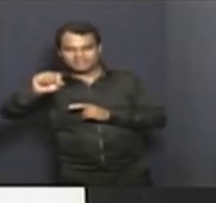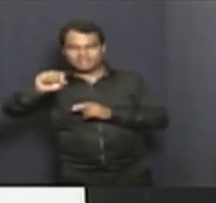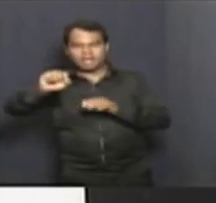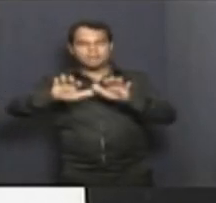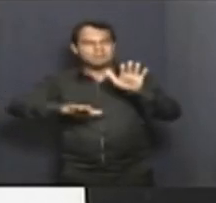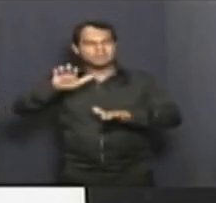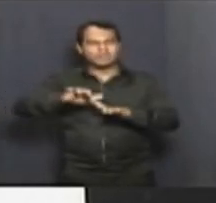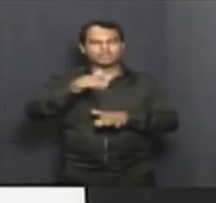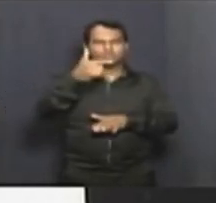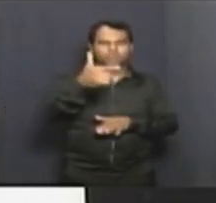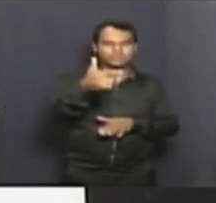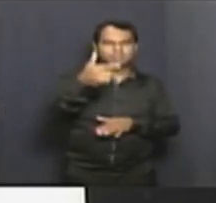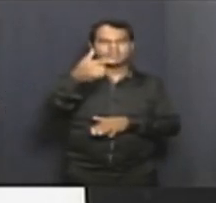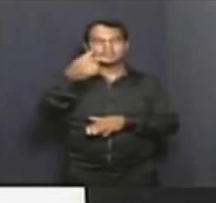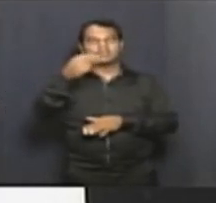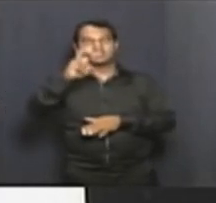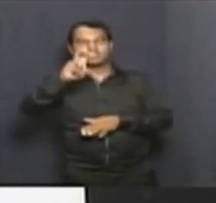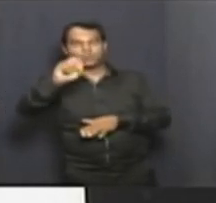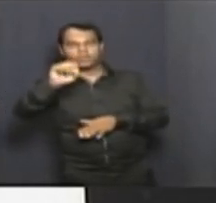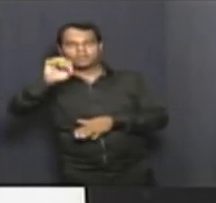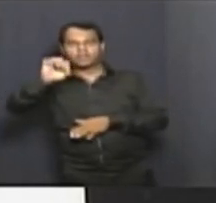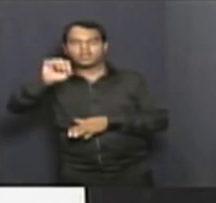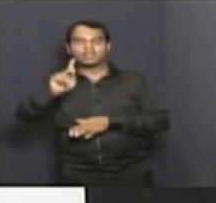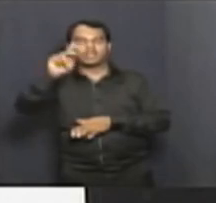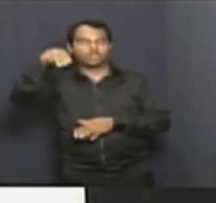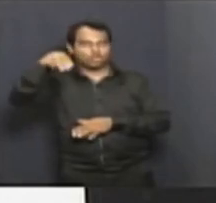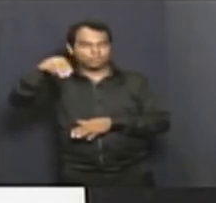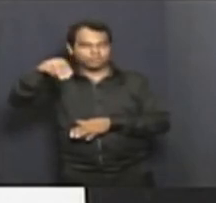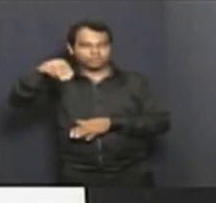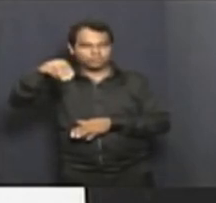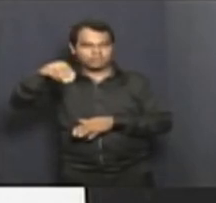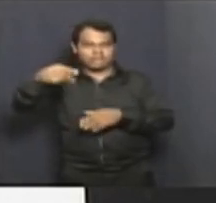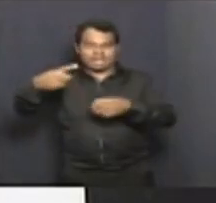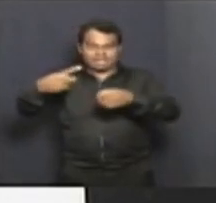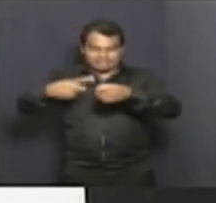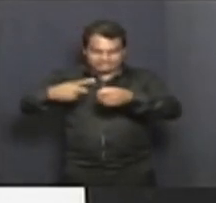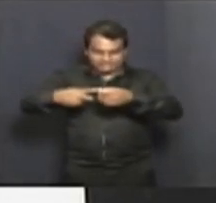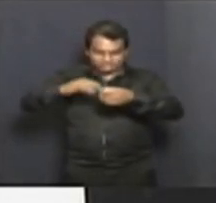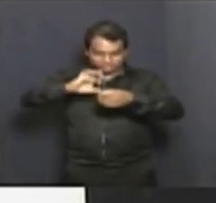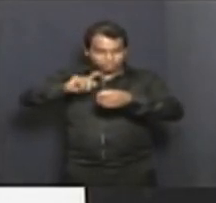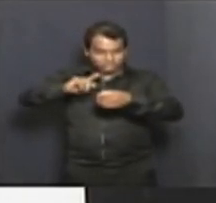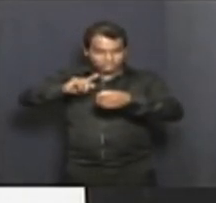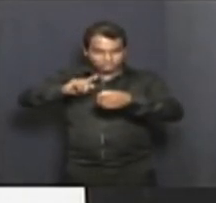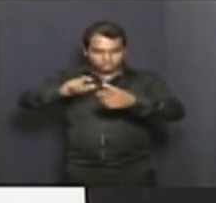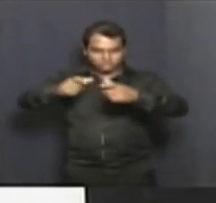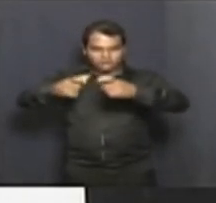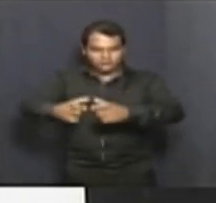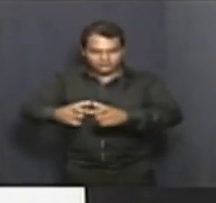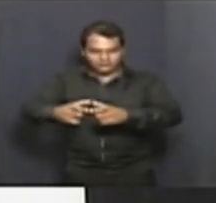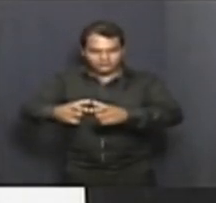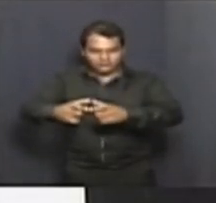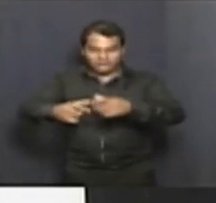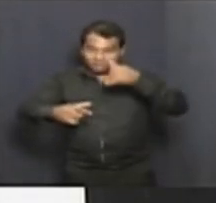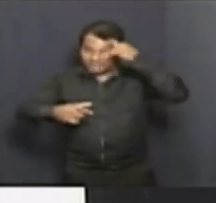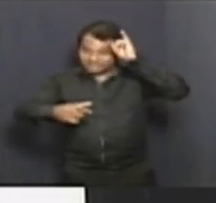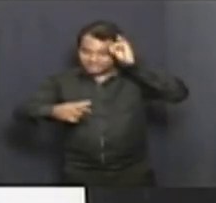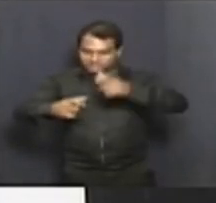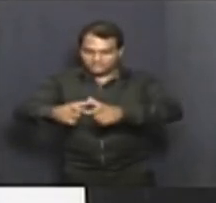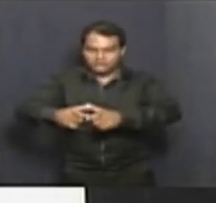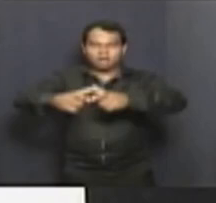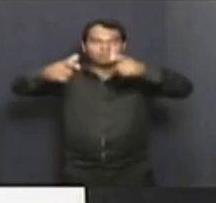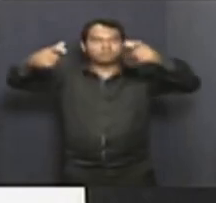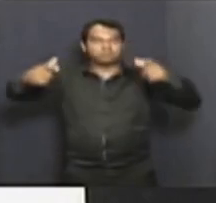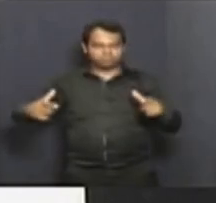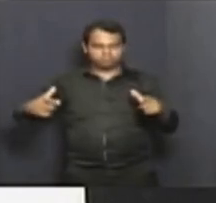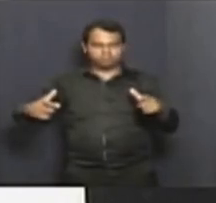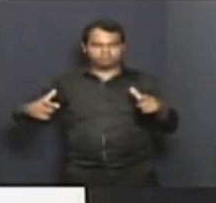uma área é maior do que a cidade de campo grande exatamente incrustrada no coração do